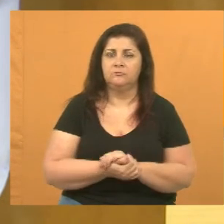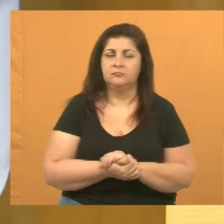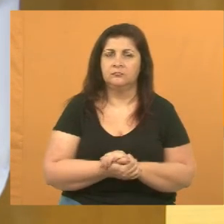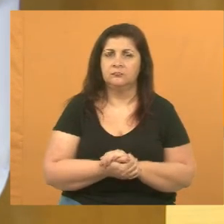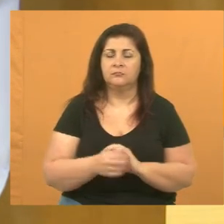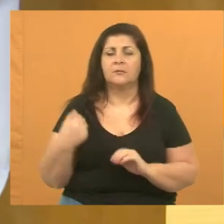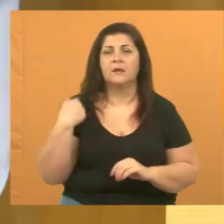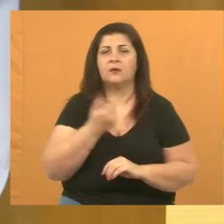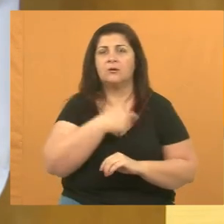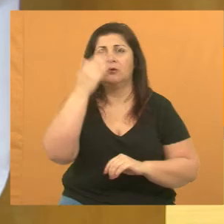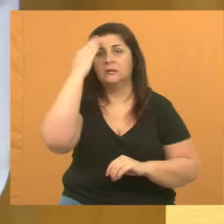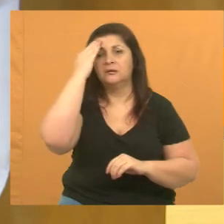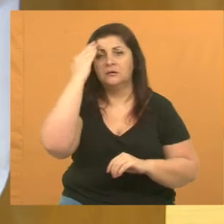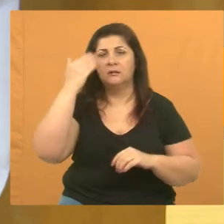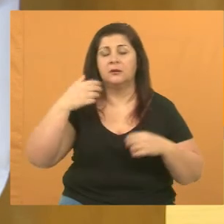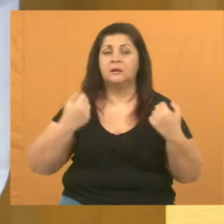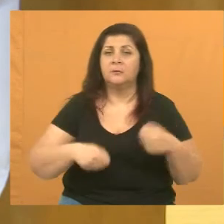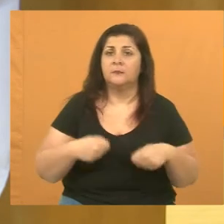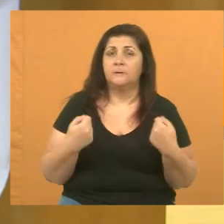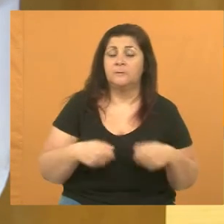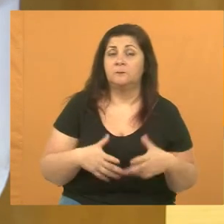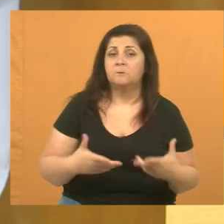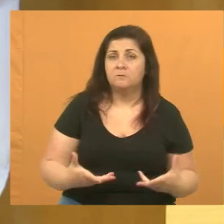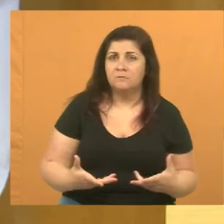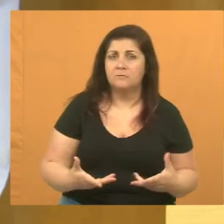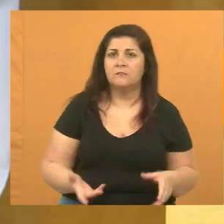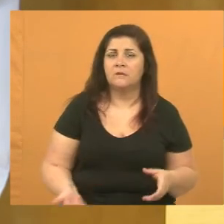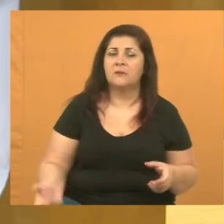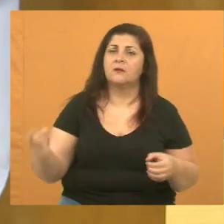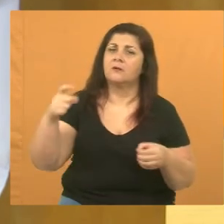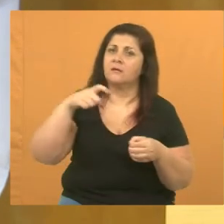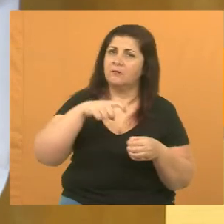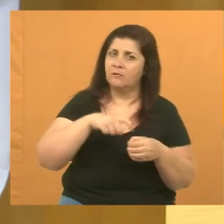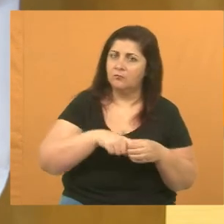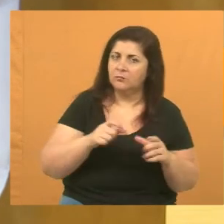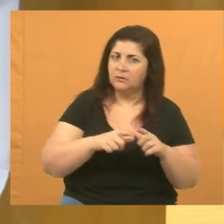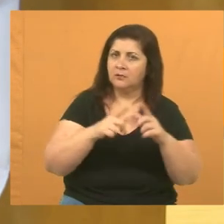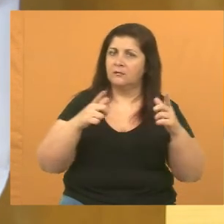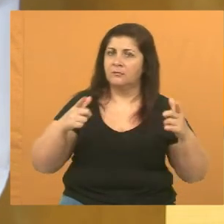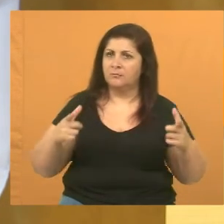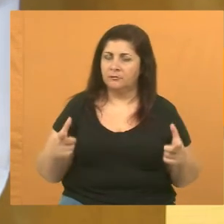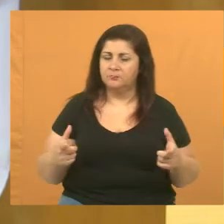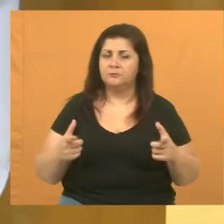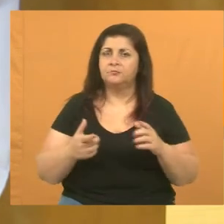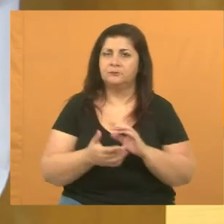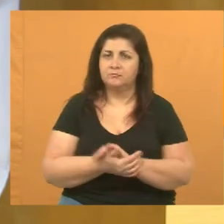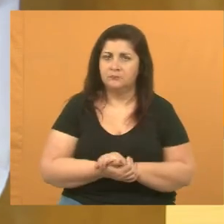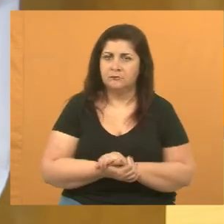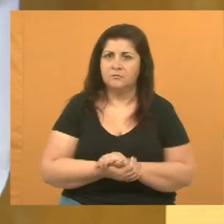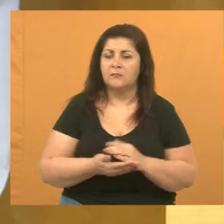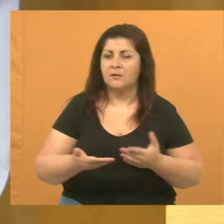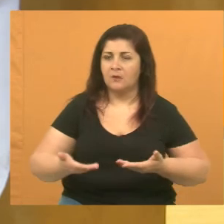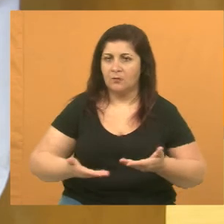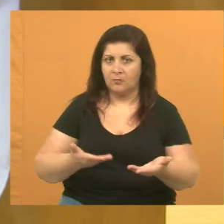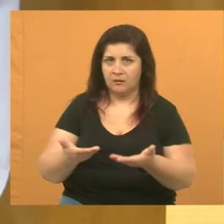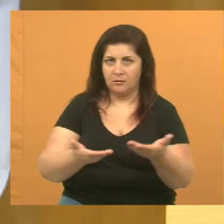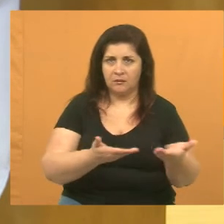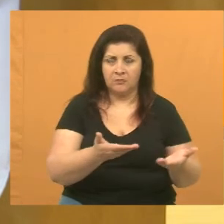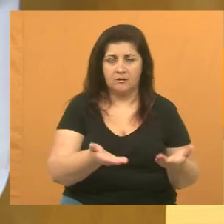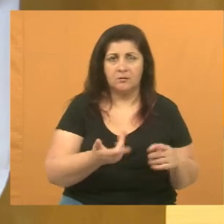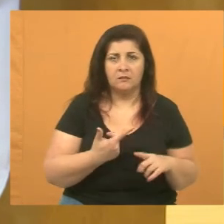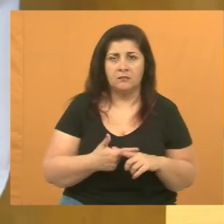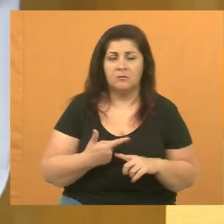gente sabe que precisa ser retomados, ampliados o atendimento,